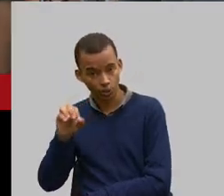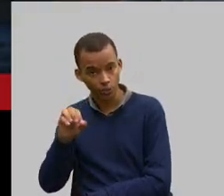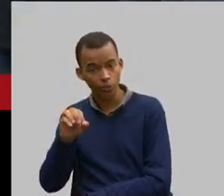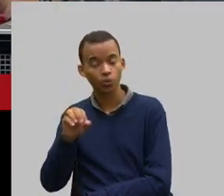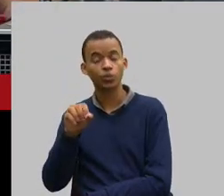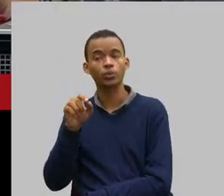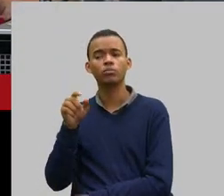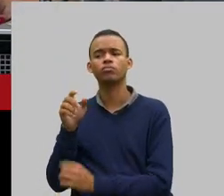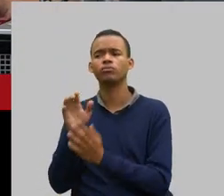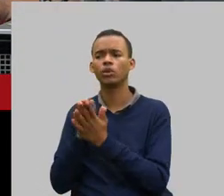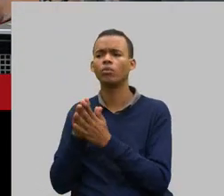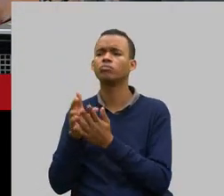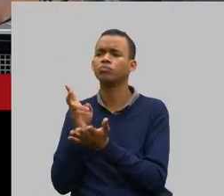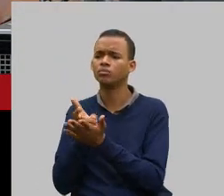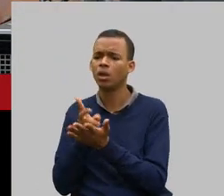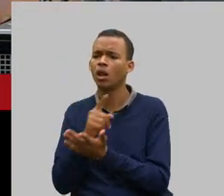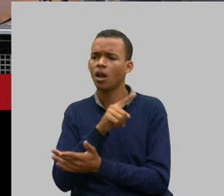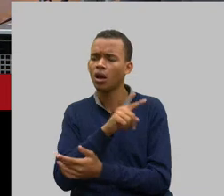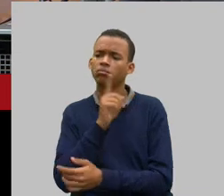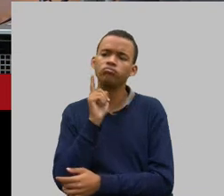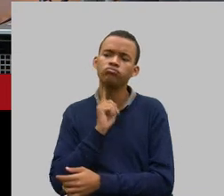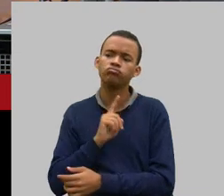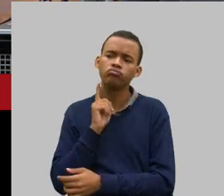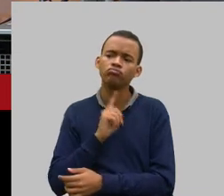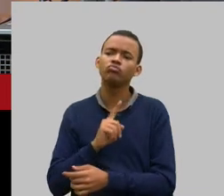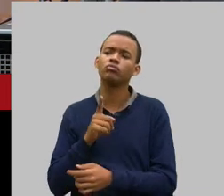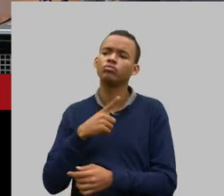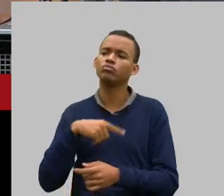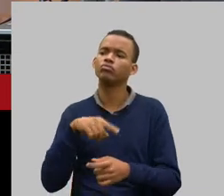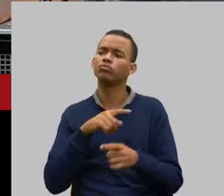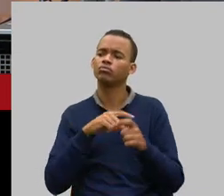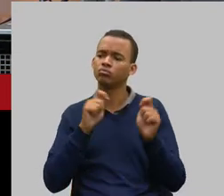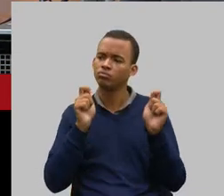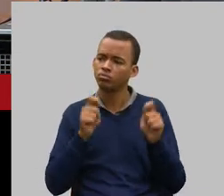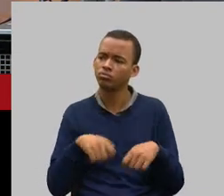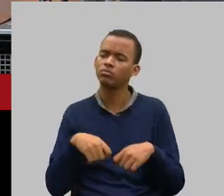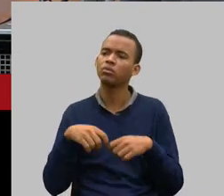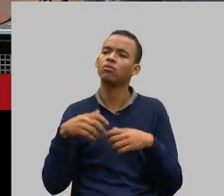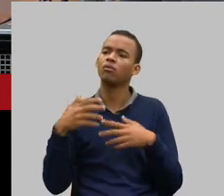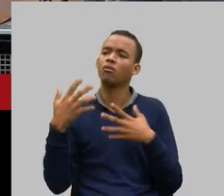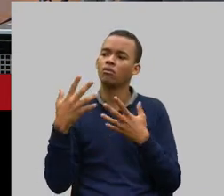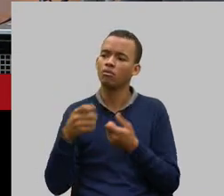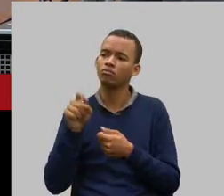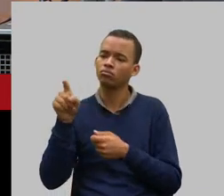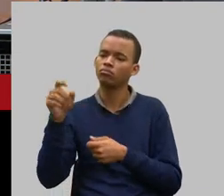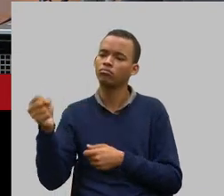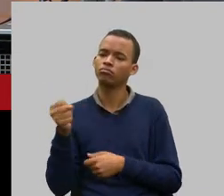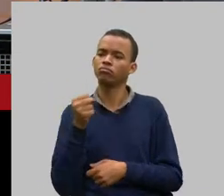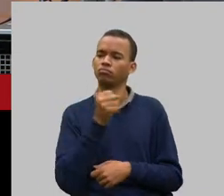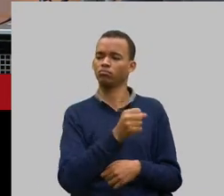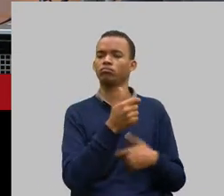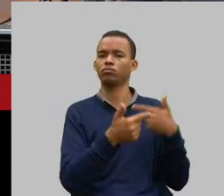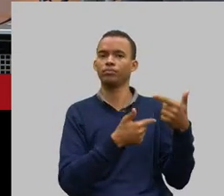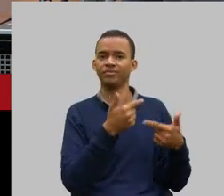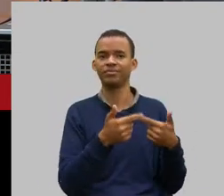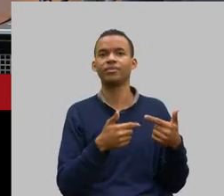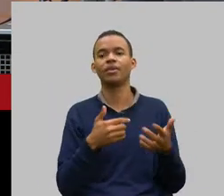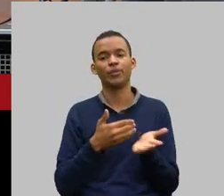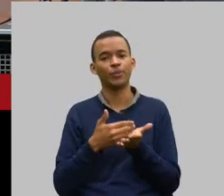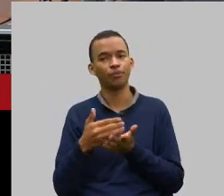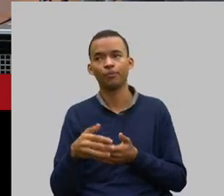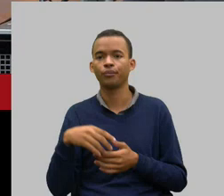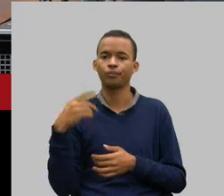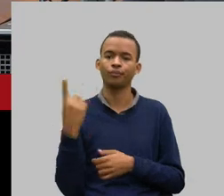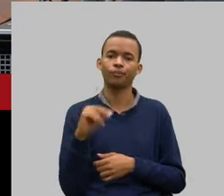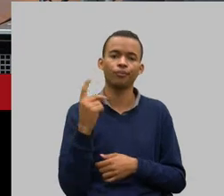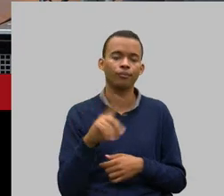investimento em Minas Gerais nós temos condições de receber esse investimento aí começou a corrida do ouro